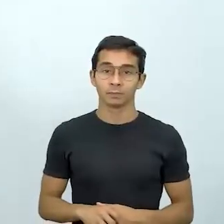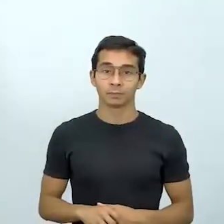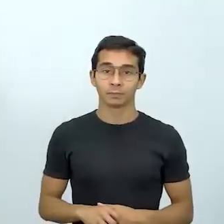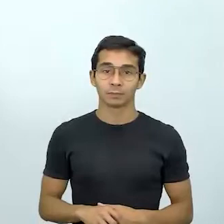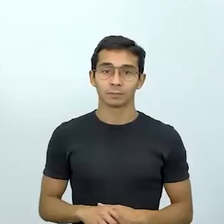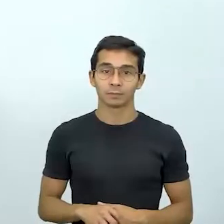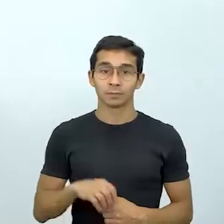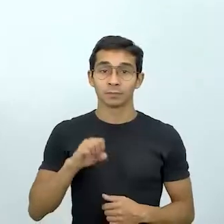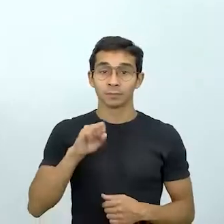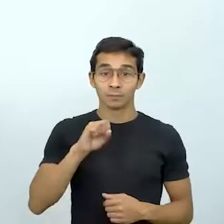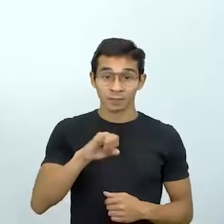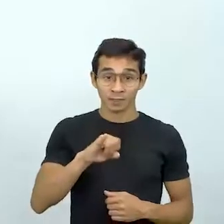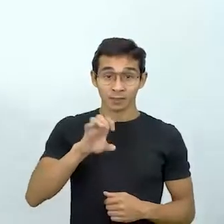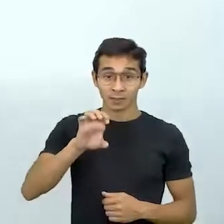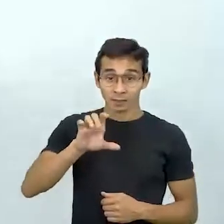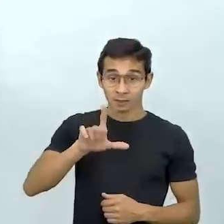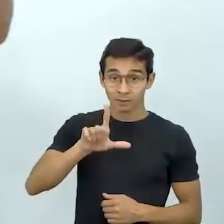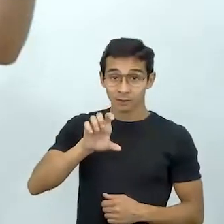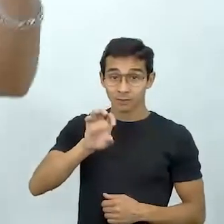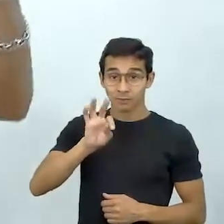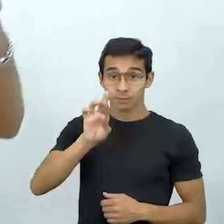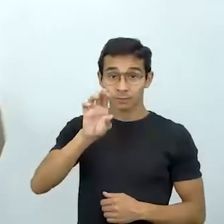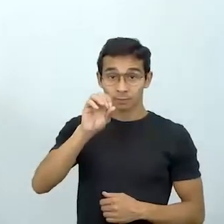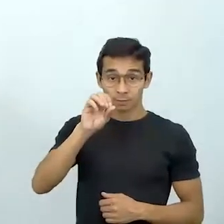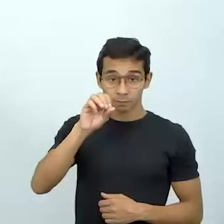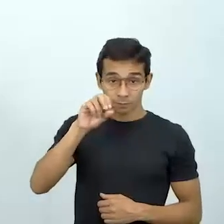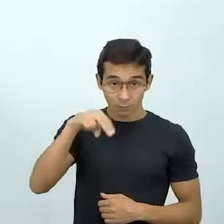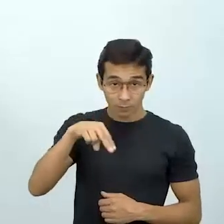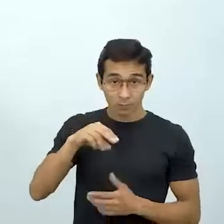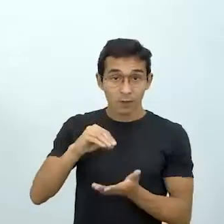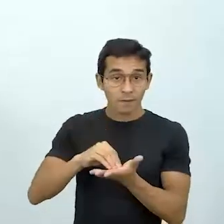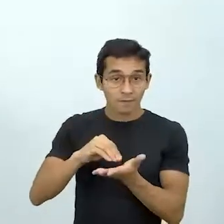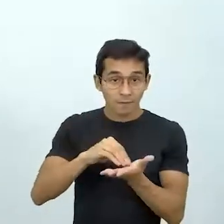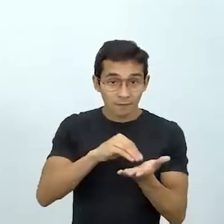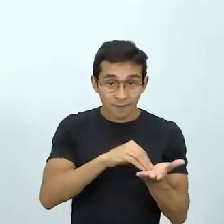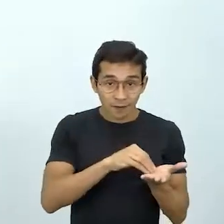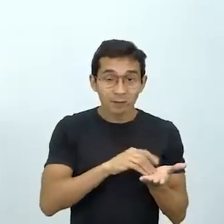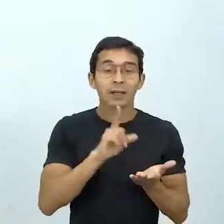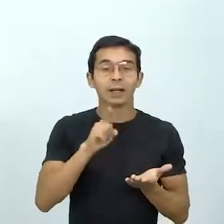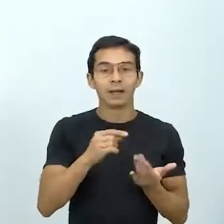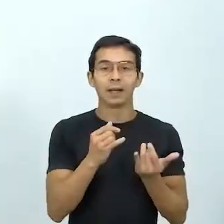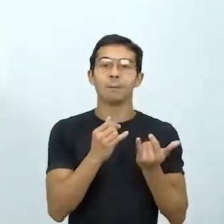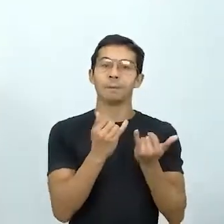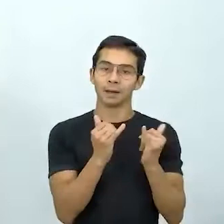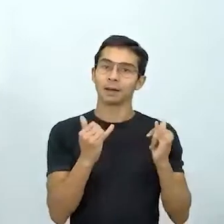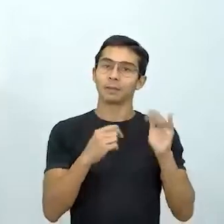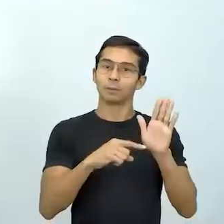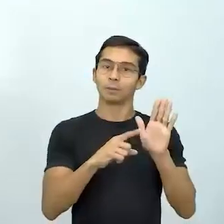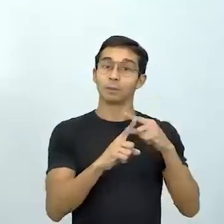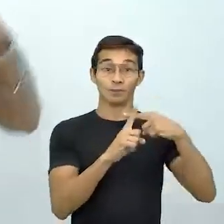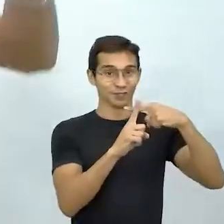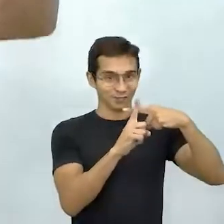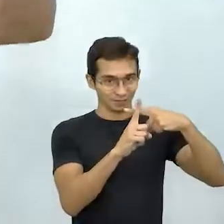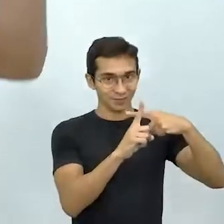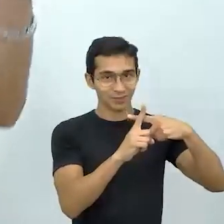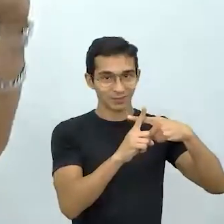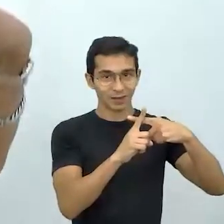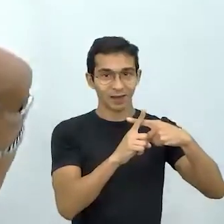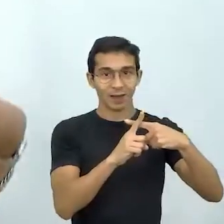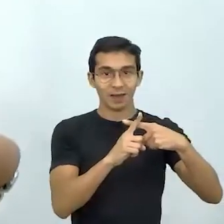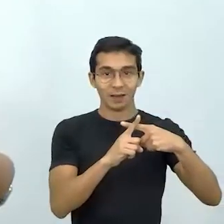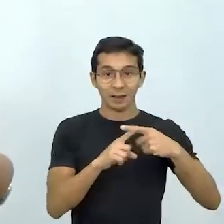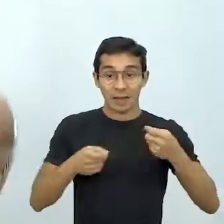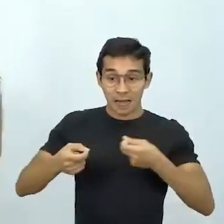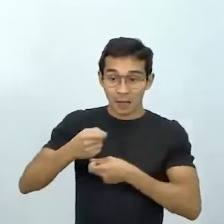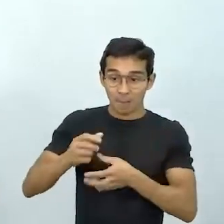uma falta de elétrons em relação a uma outra porção, eu chamo isso de carga positiva. Quanto mais elétrons, mais